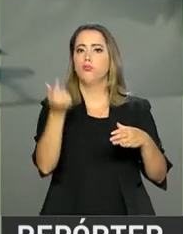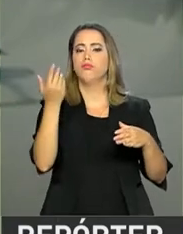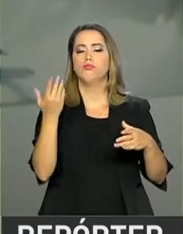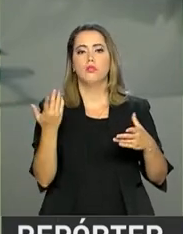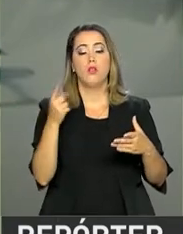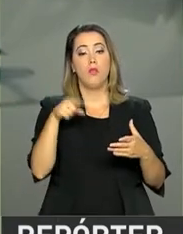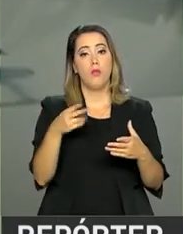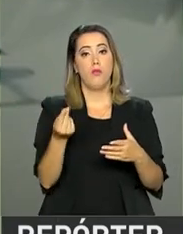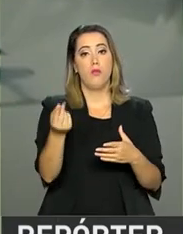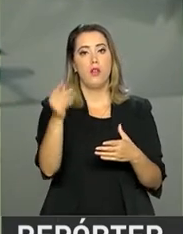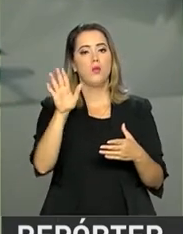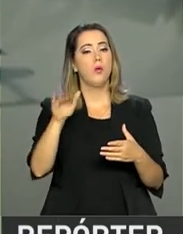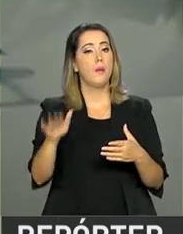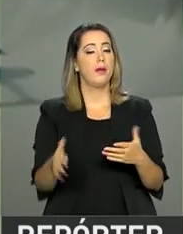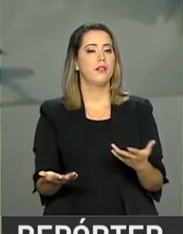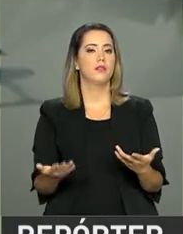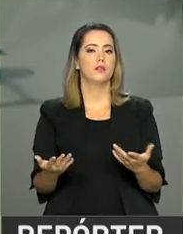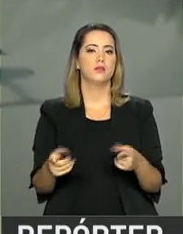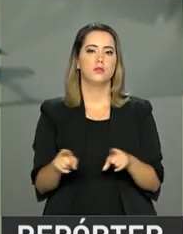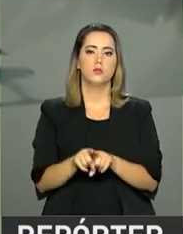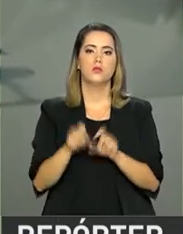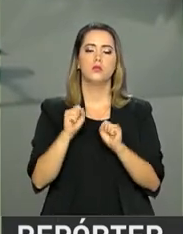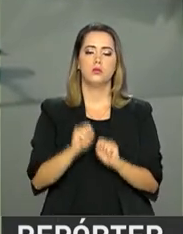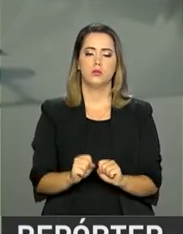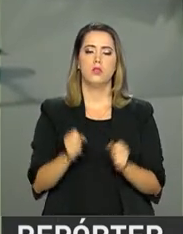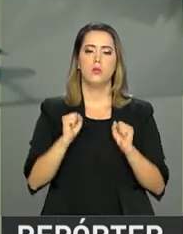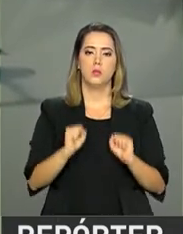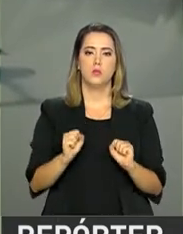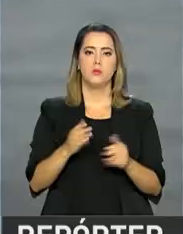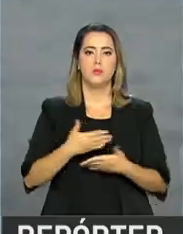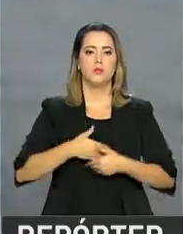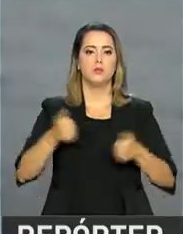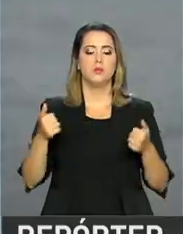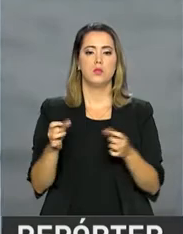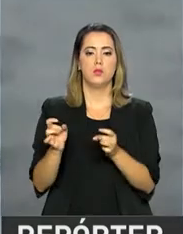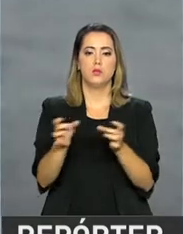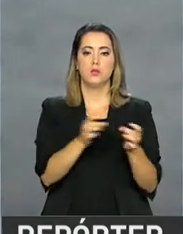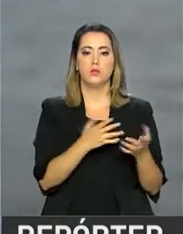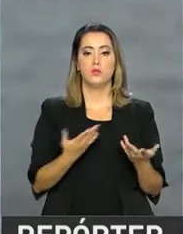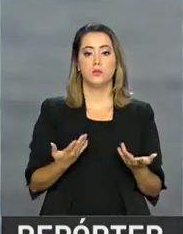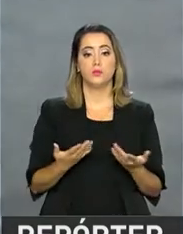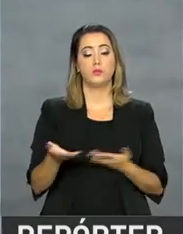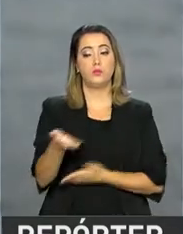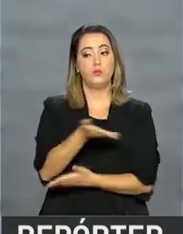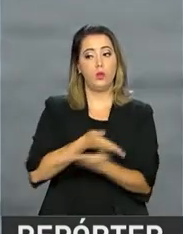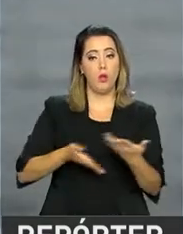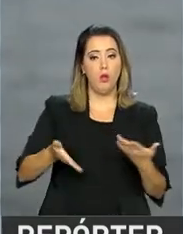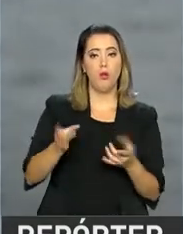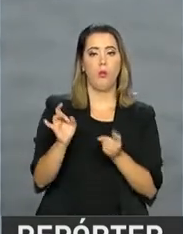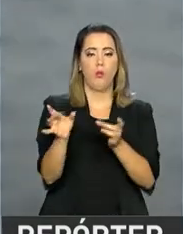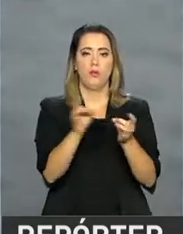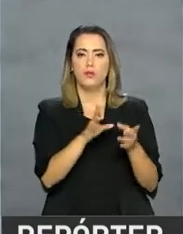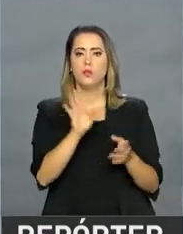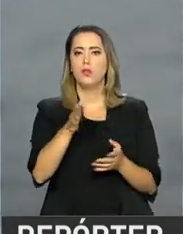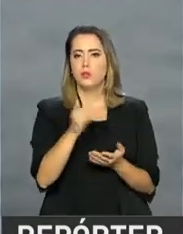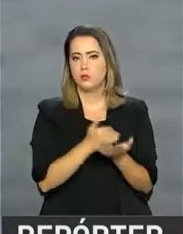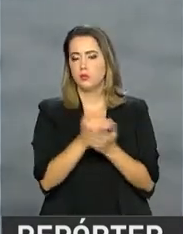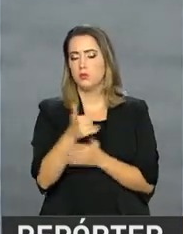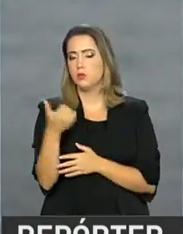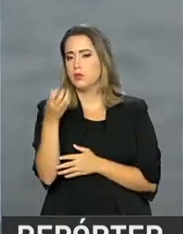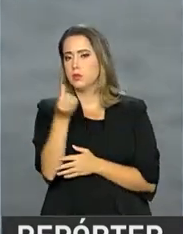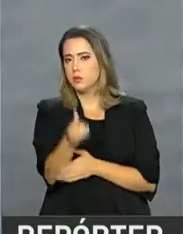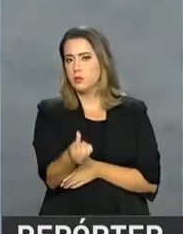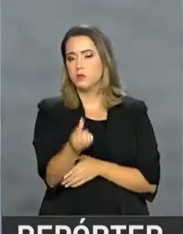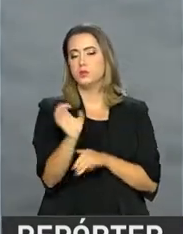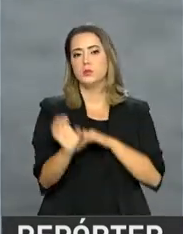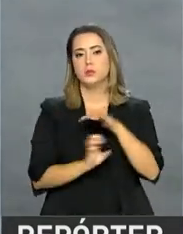por barril é baixo e você tem uma condição melhor de competir a competição já começou são 16 empresas inscritas